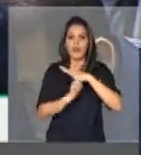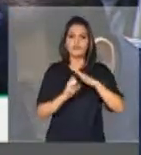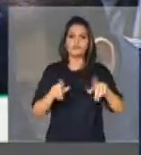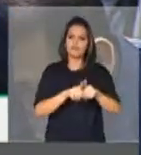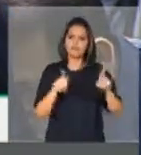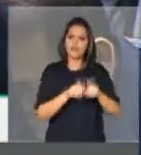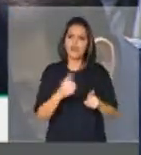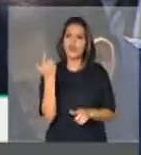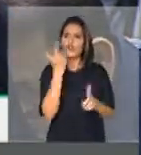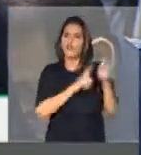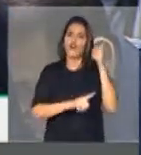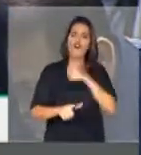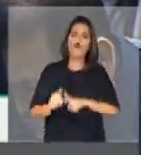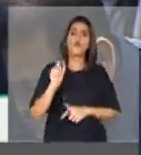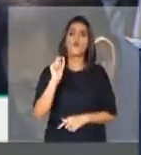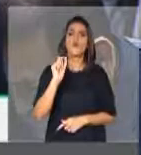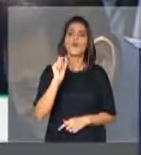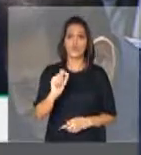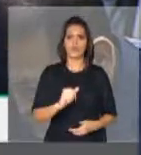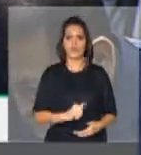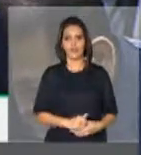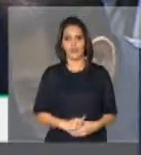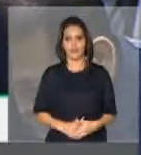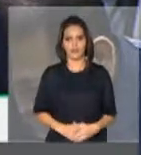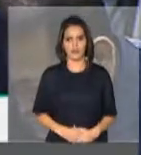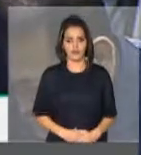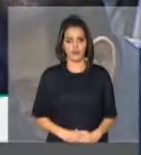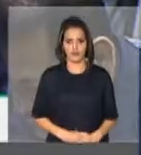teve em fazer que nós pudéssemos ter